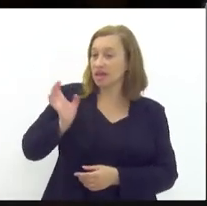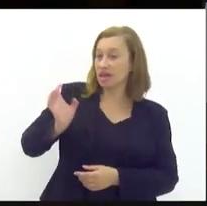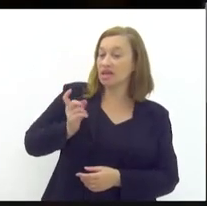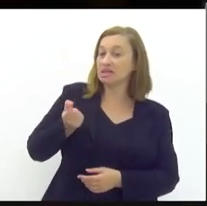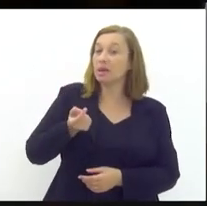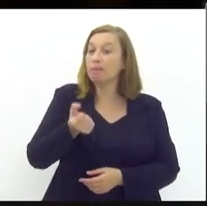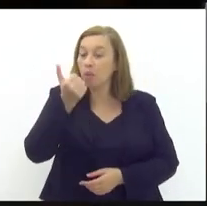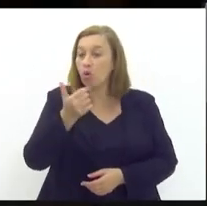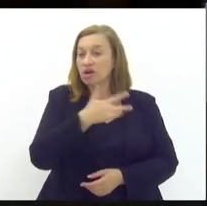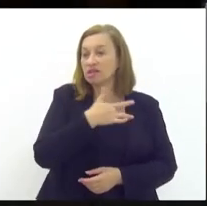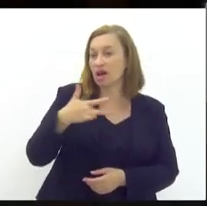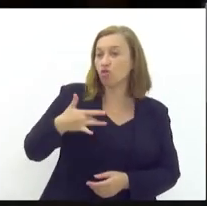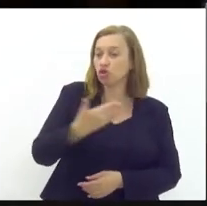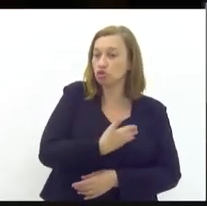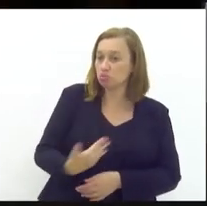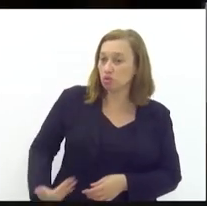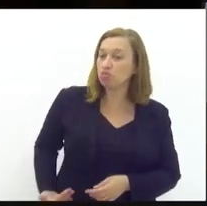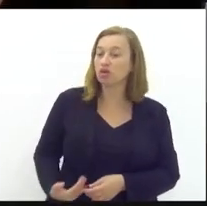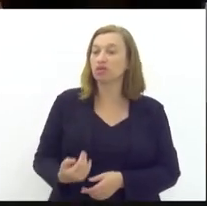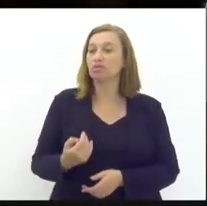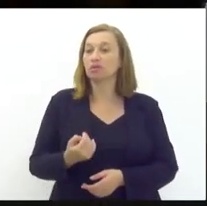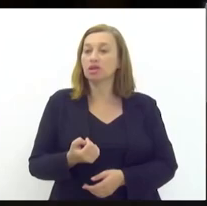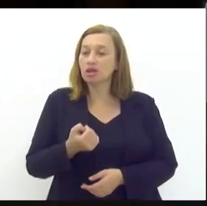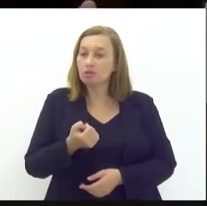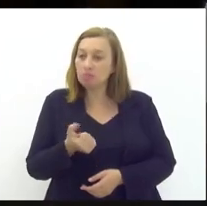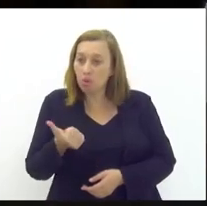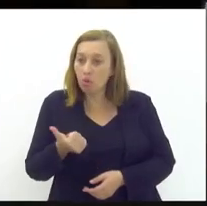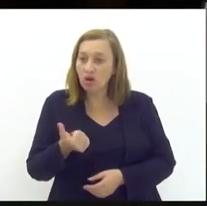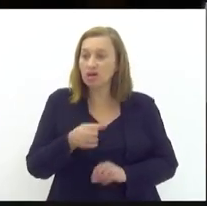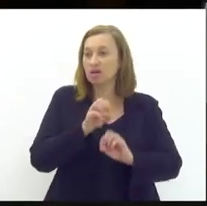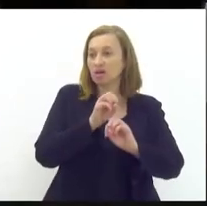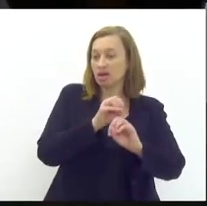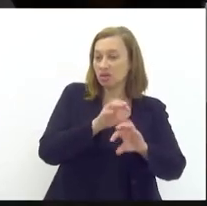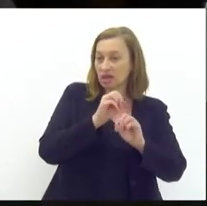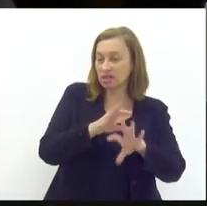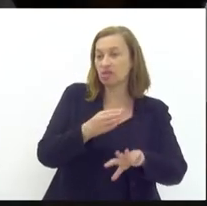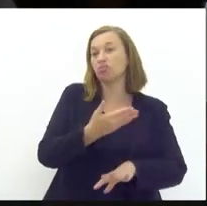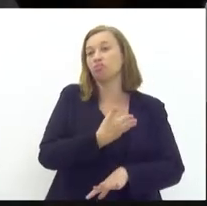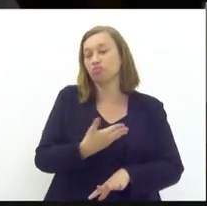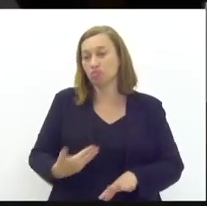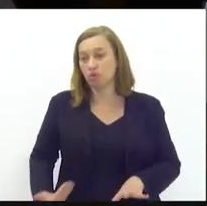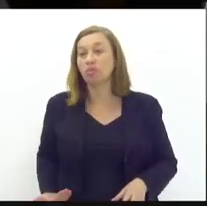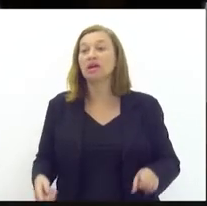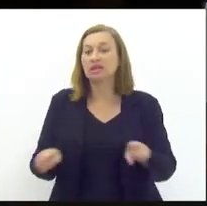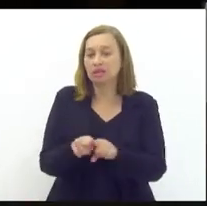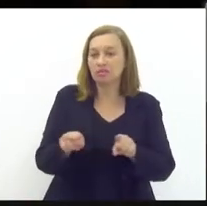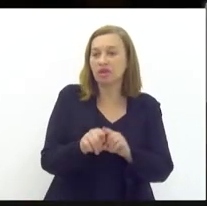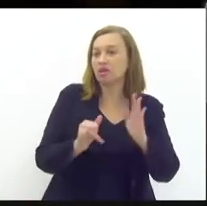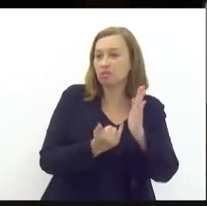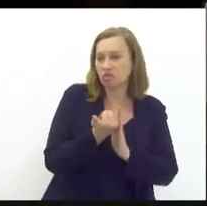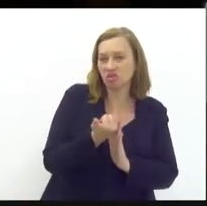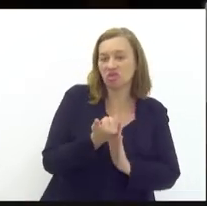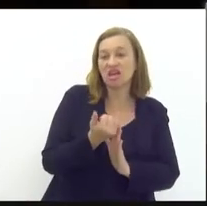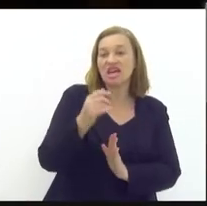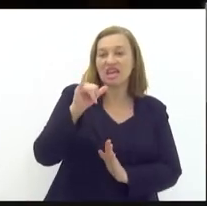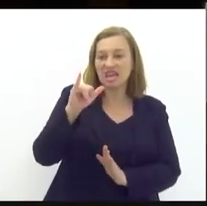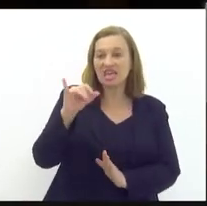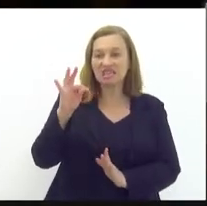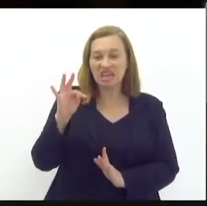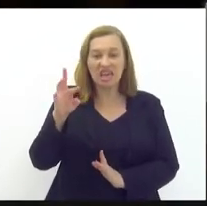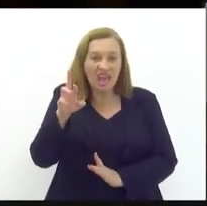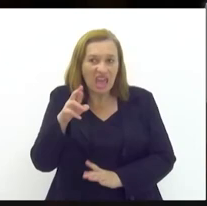e ter pouca educação pública Esses são as principais ah e tem um imposto sobre trânsito e TR que é uma vergonha né